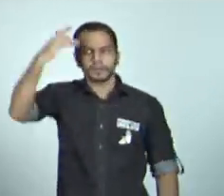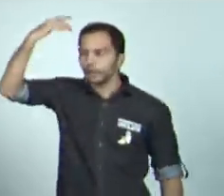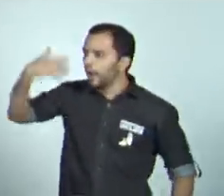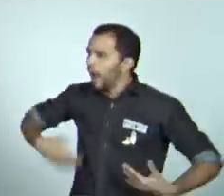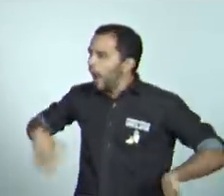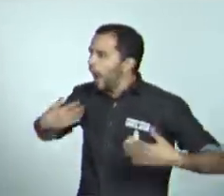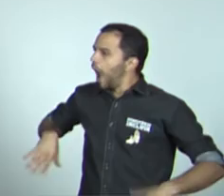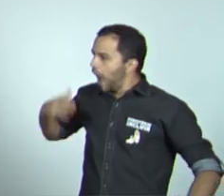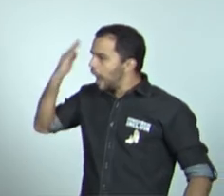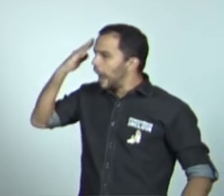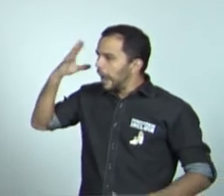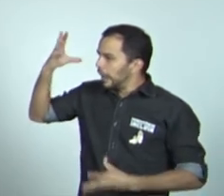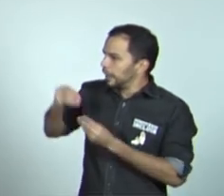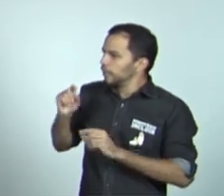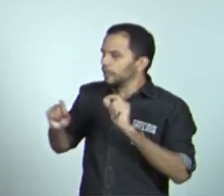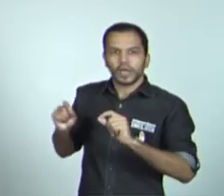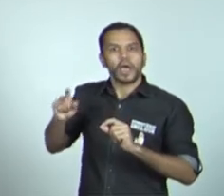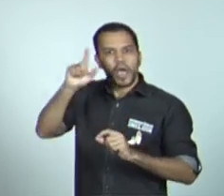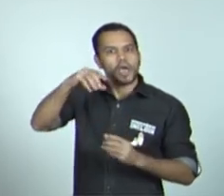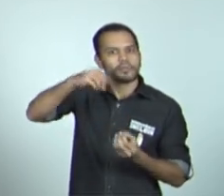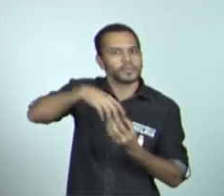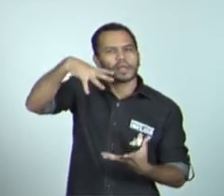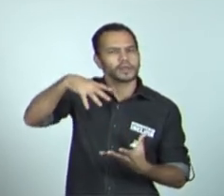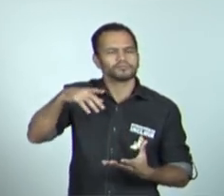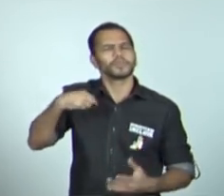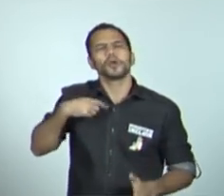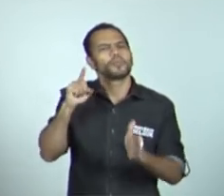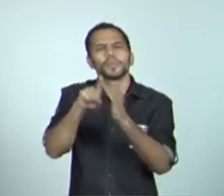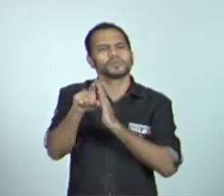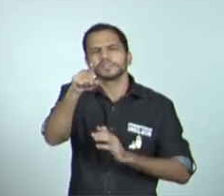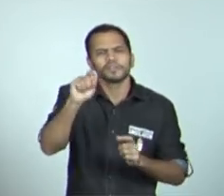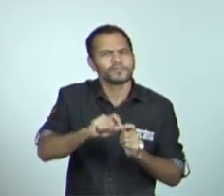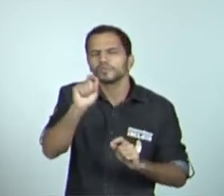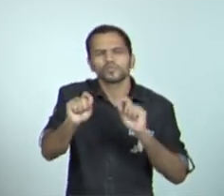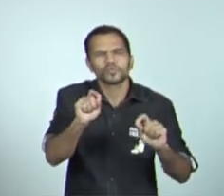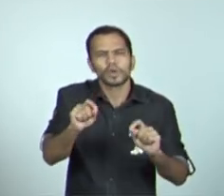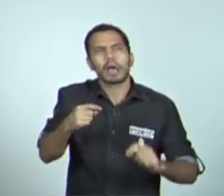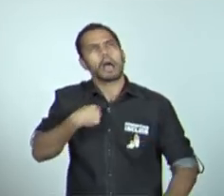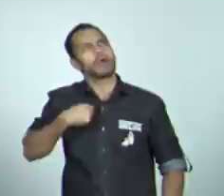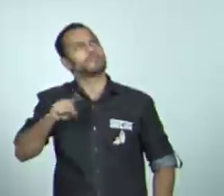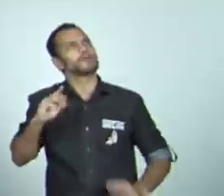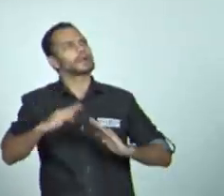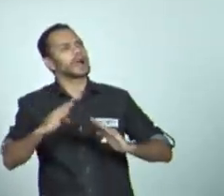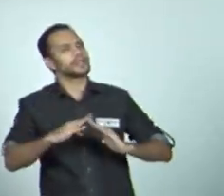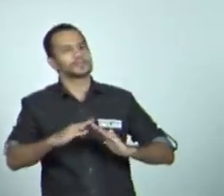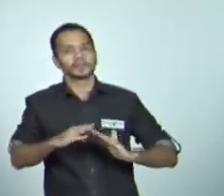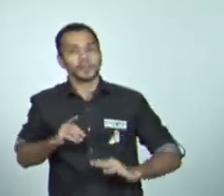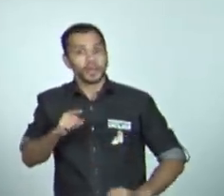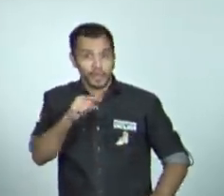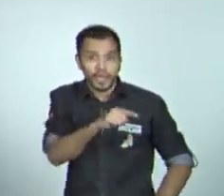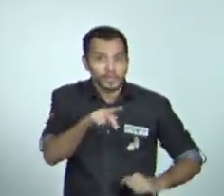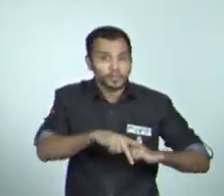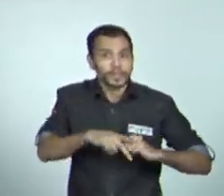um milagre aconteceu o que você faria o que você faria aí eu vou para casa de quem ele foi para célula